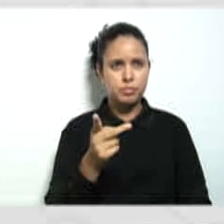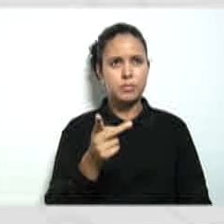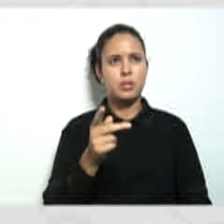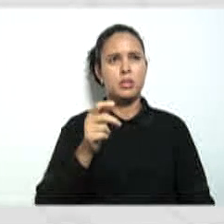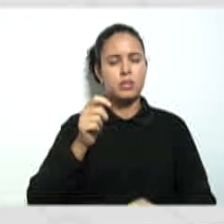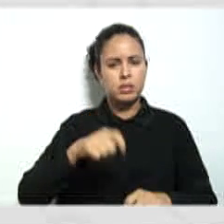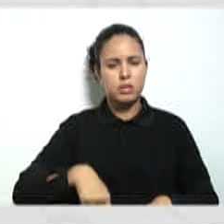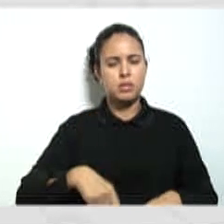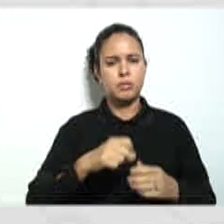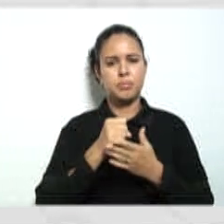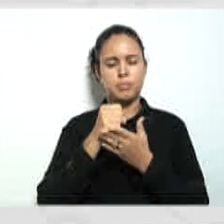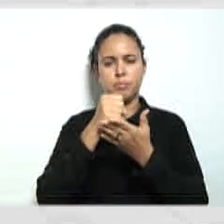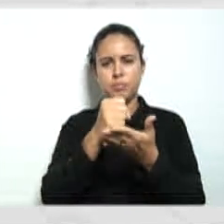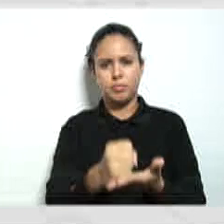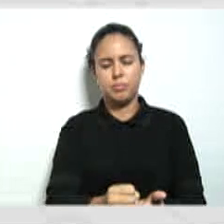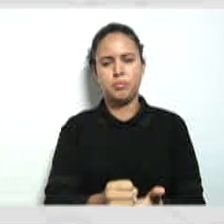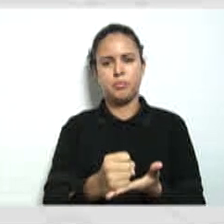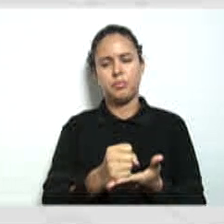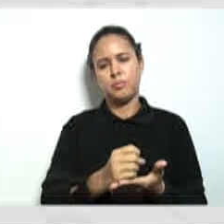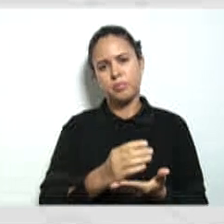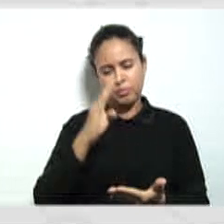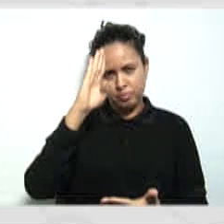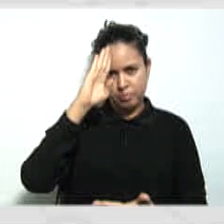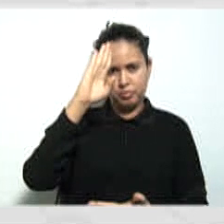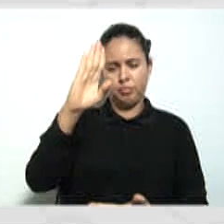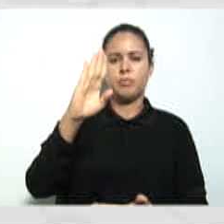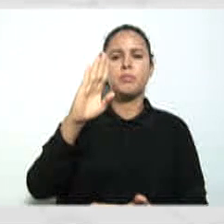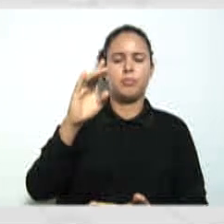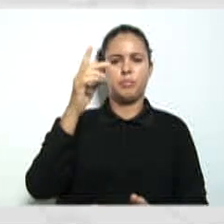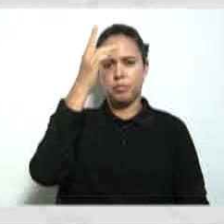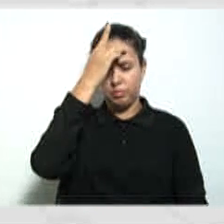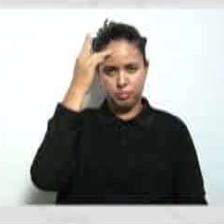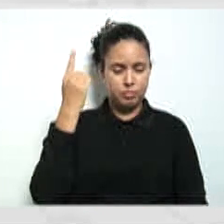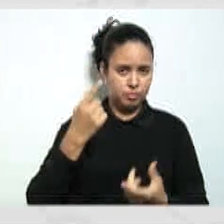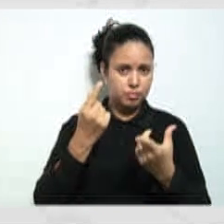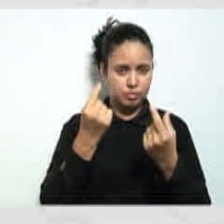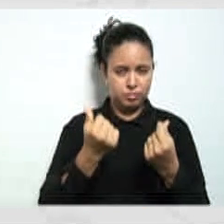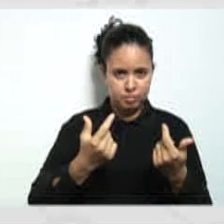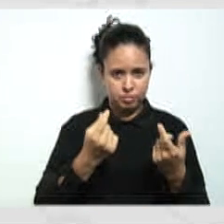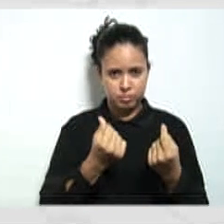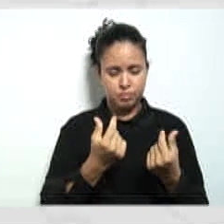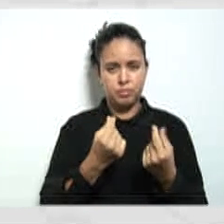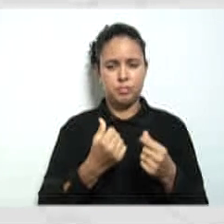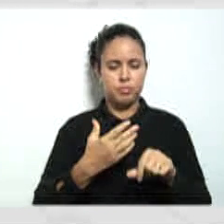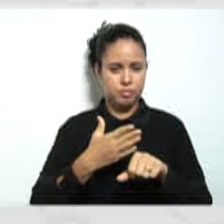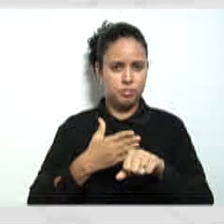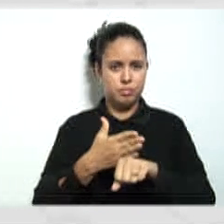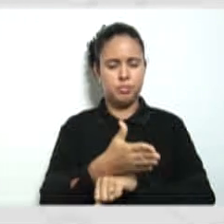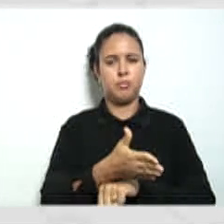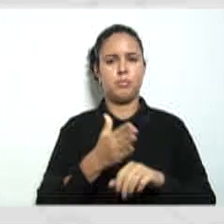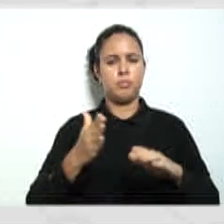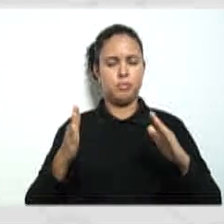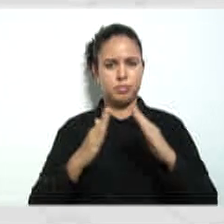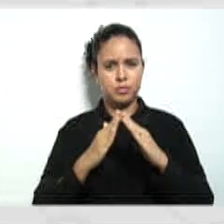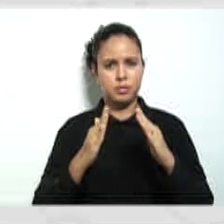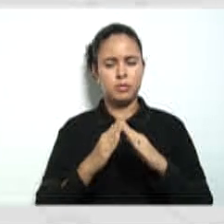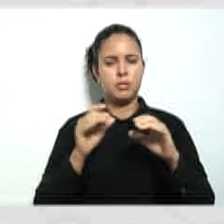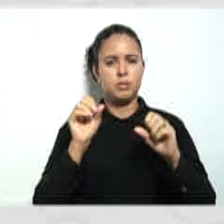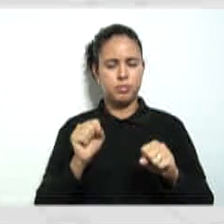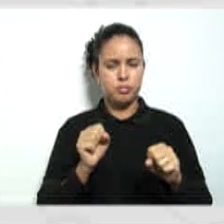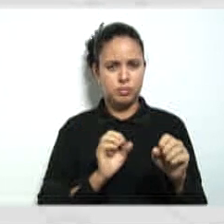solução, principalmente para a classe média. Então, a classe média que tenta acesso à moradia pode se organizar para ter